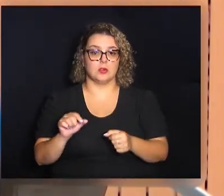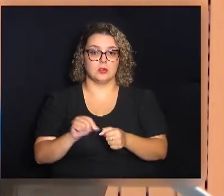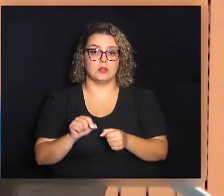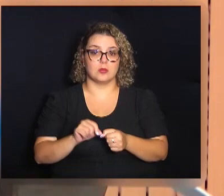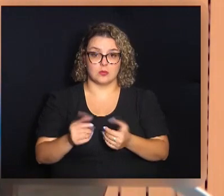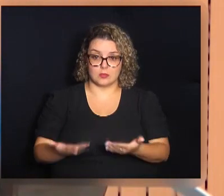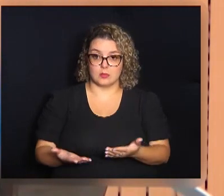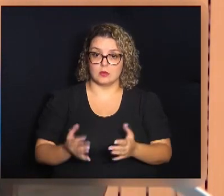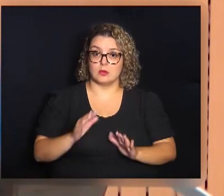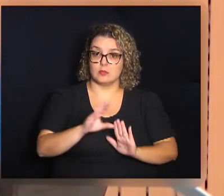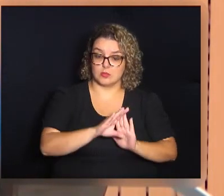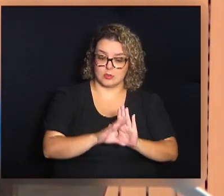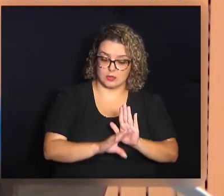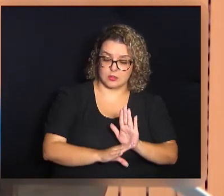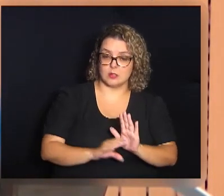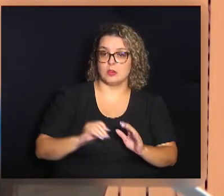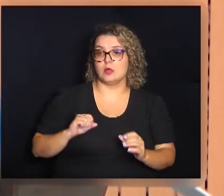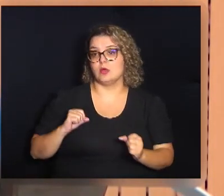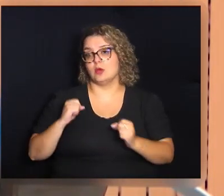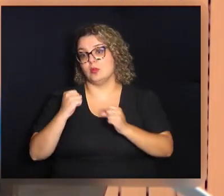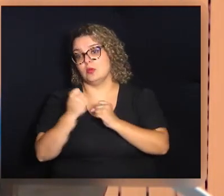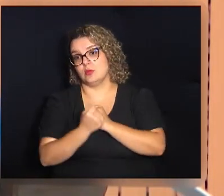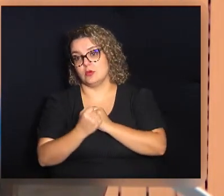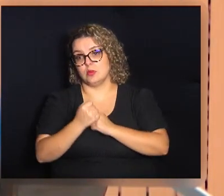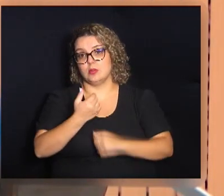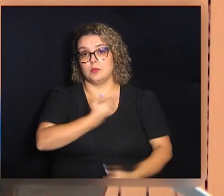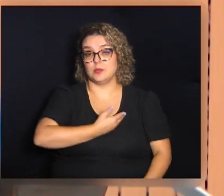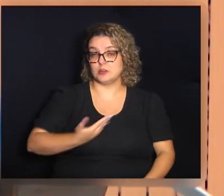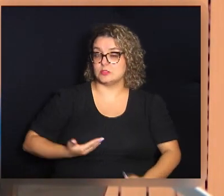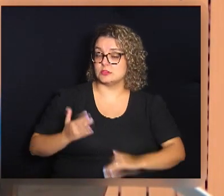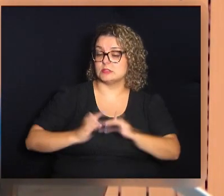esse programa Proteja Servidora.